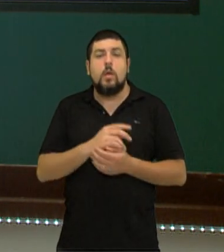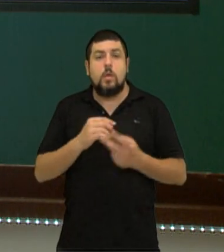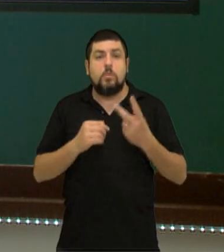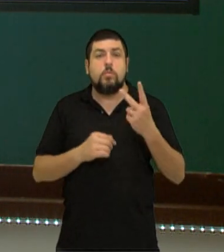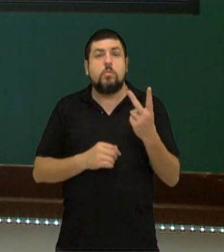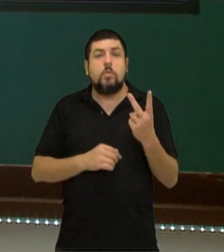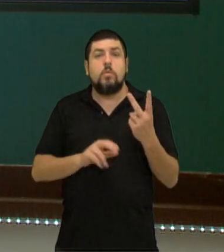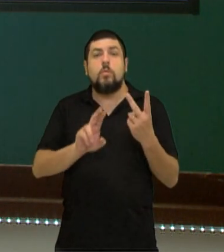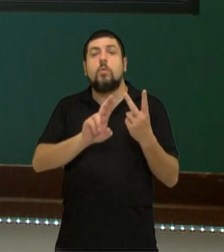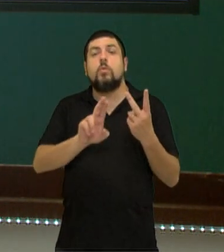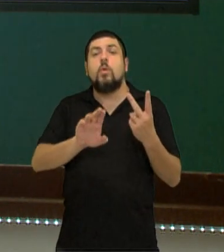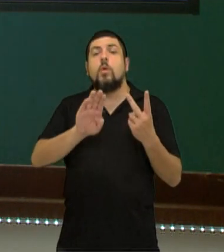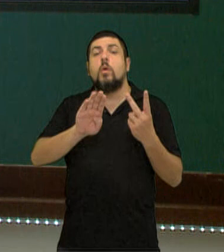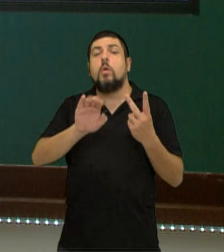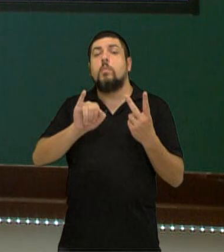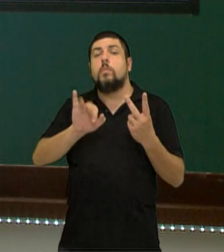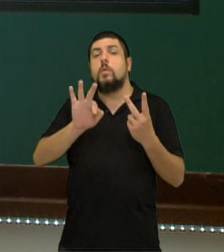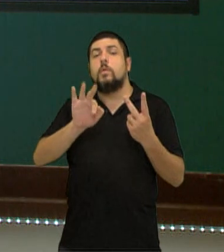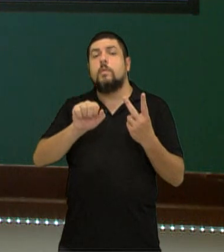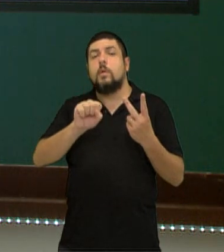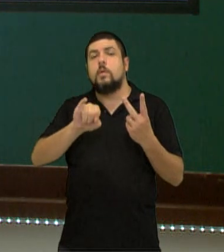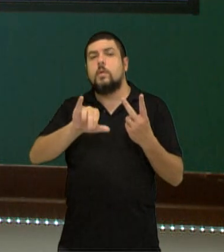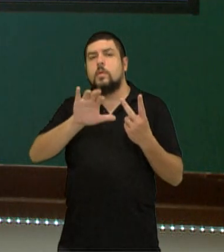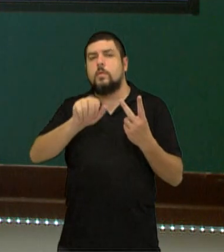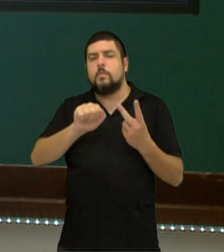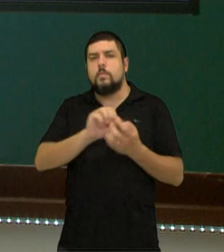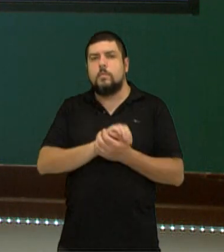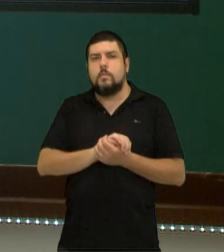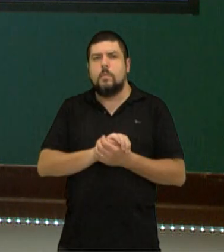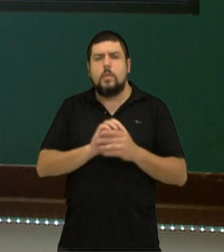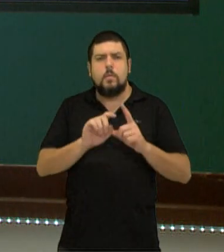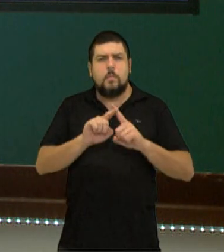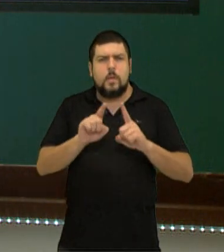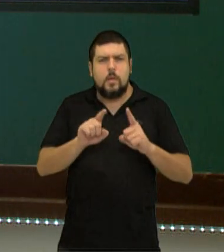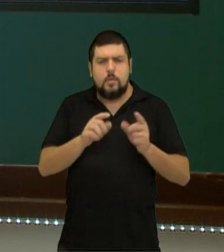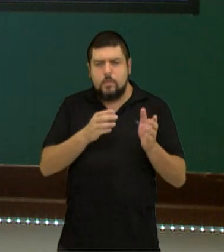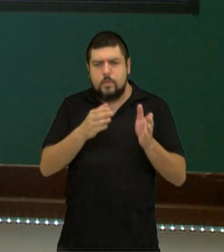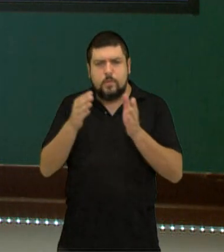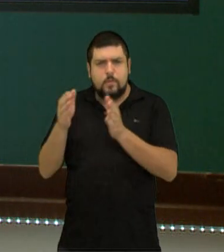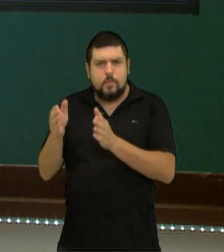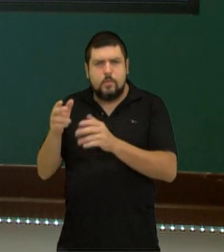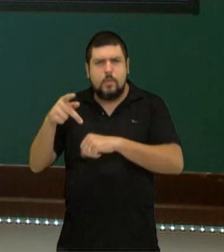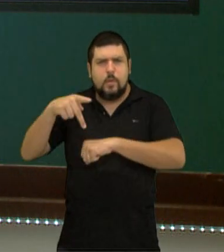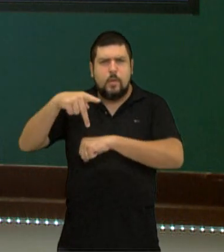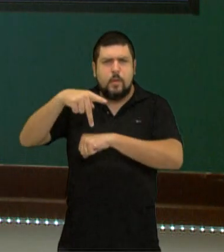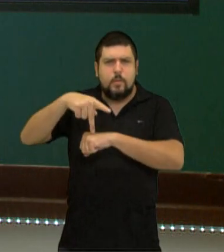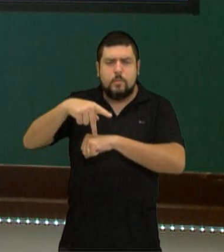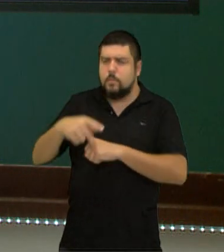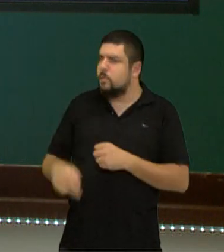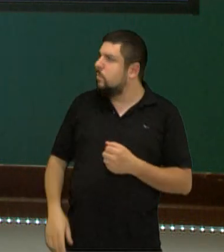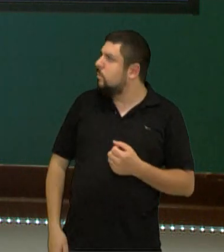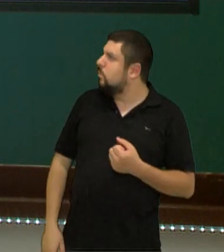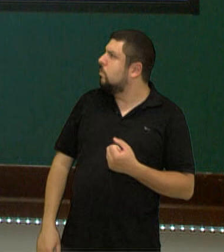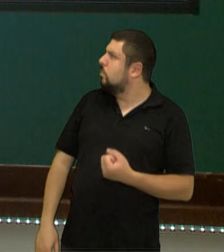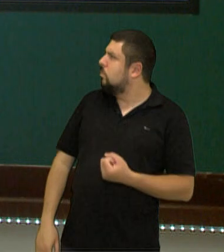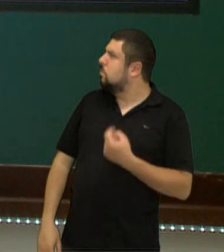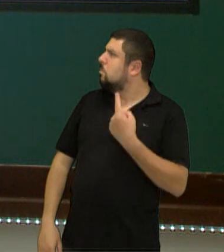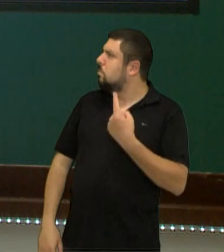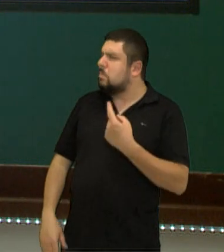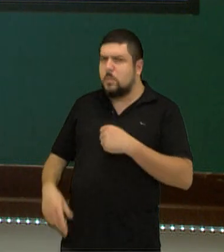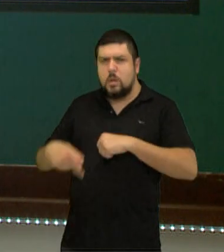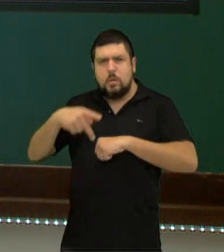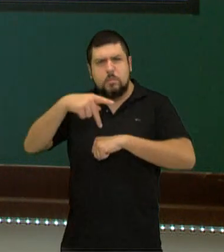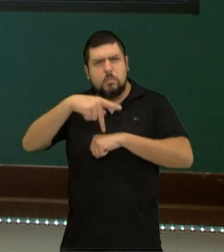Bifásica. Mas olhem essa rocha, o granito. Fabiano, rocha? É uma mistura?